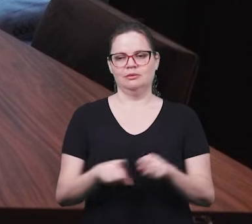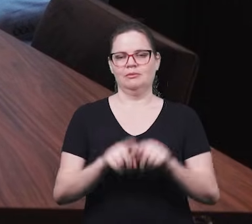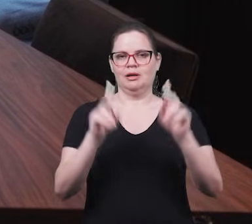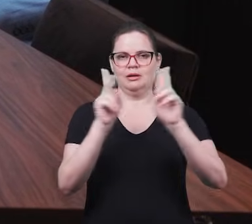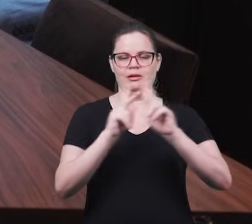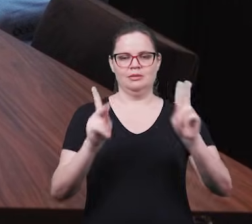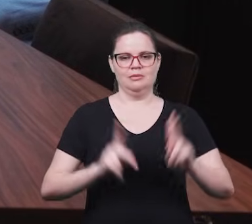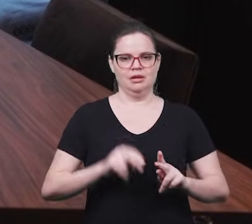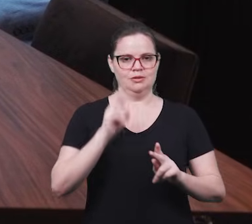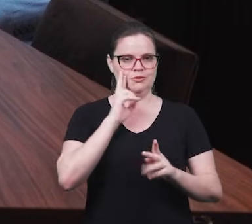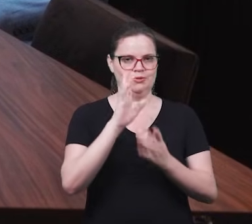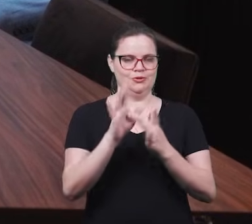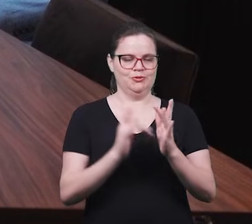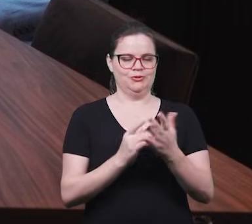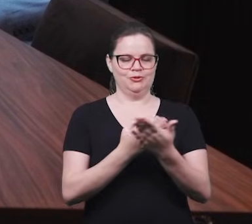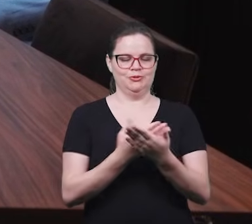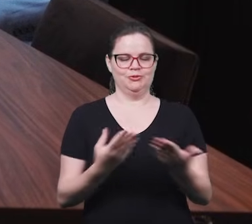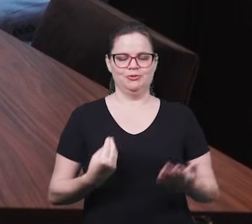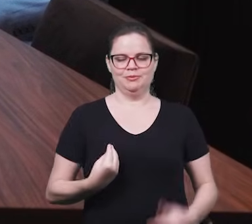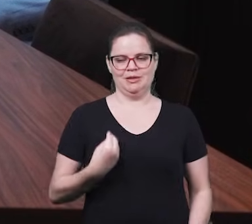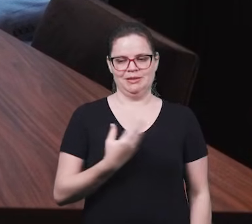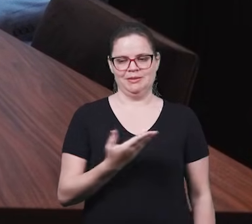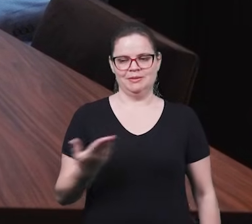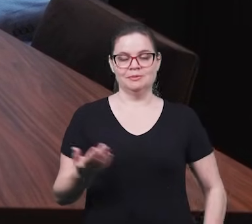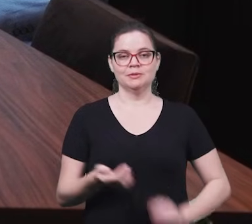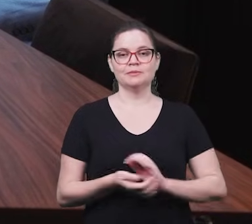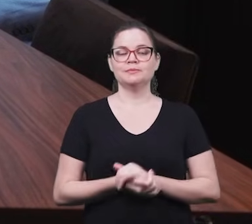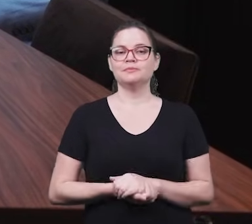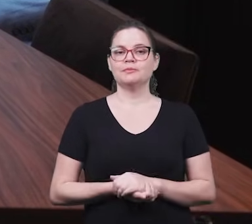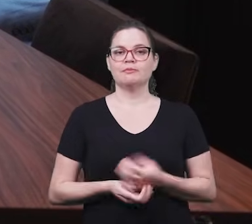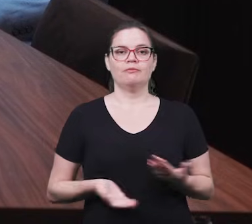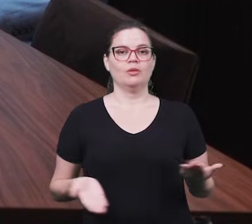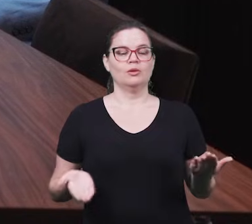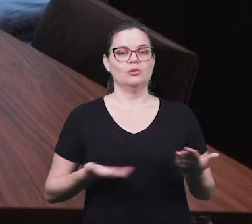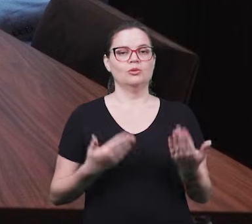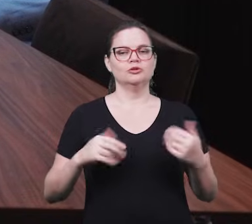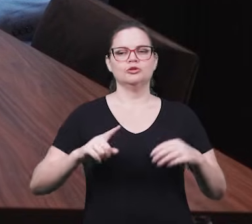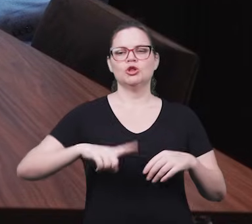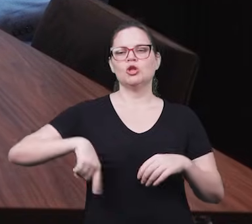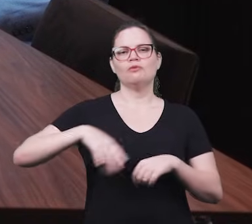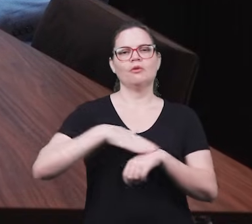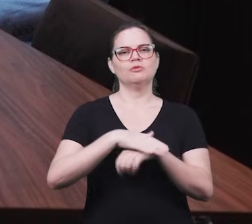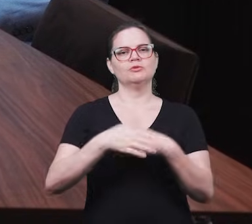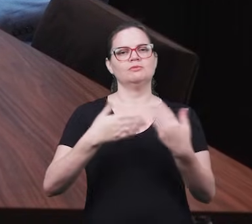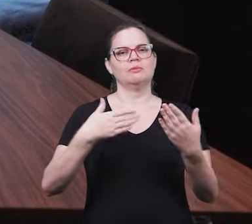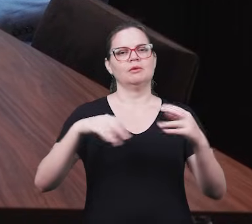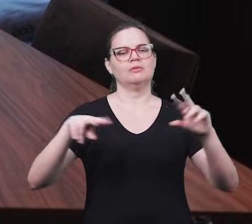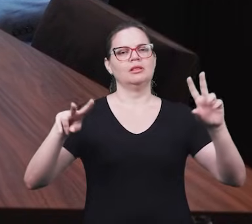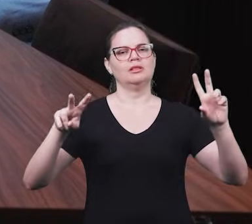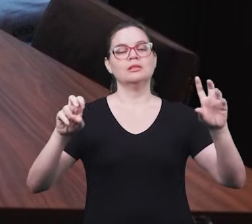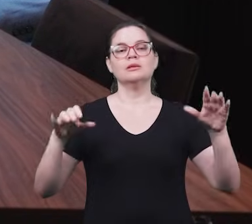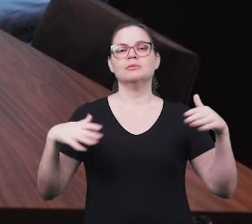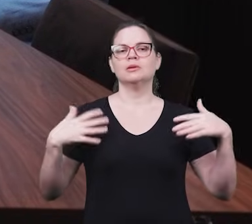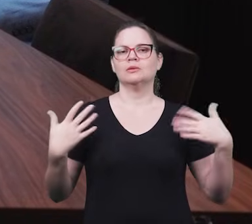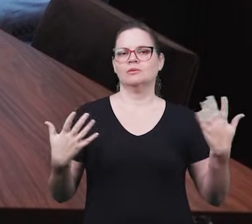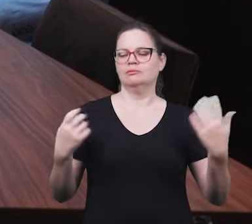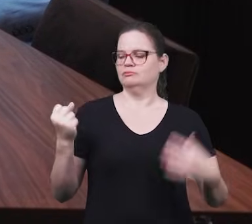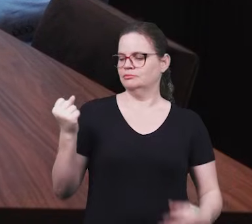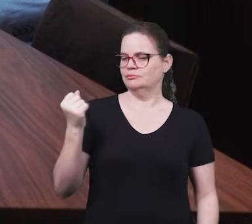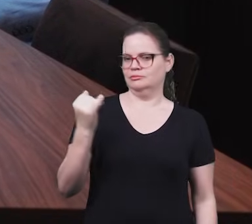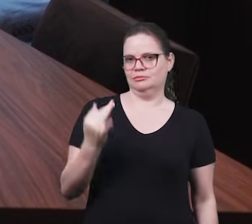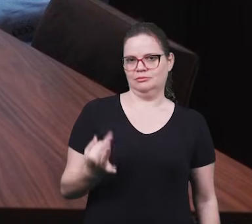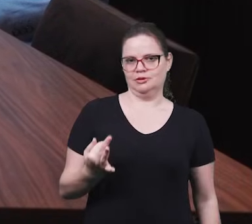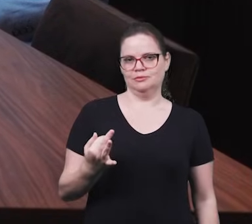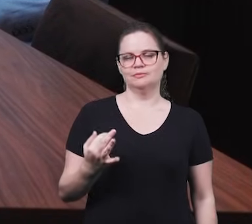Lauro, participando aqui deste programa. E o tema que nós vamos abordar é sobre a madrugada. O